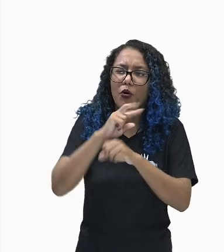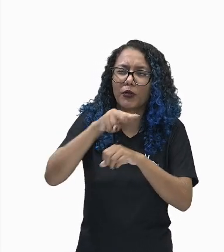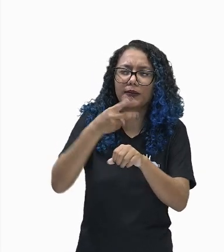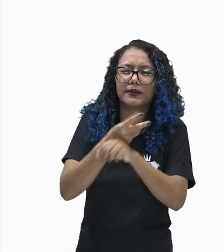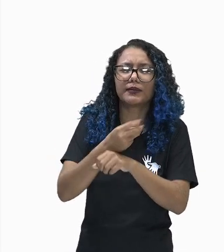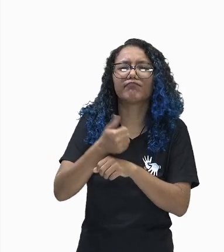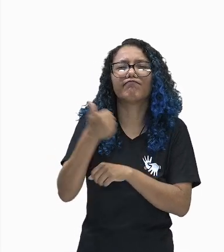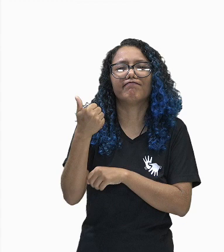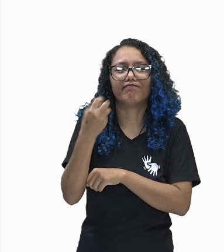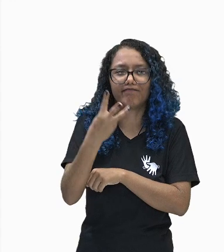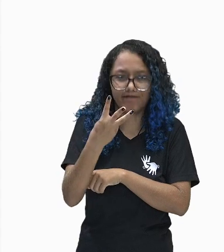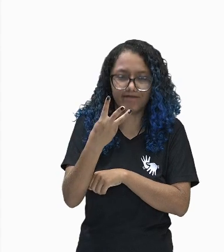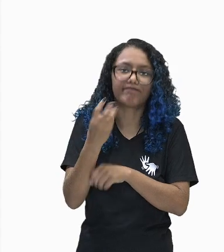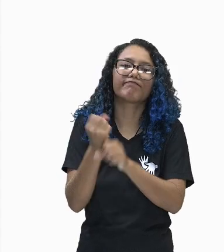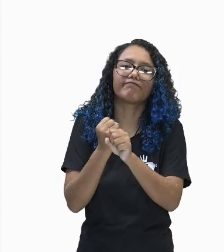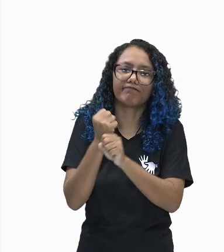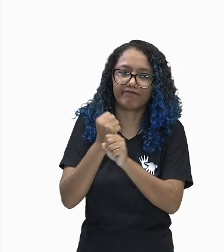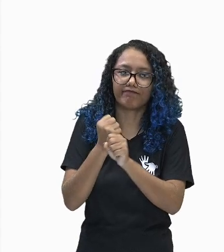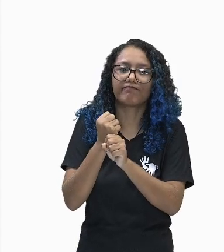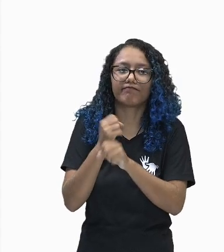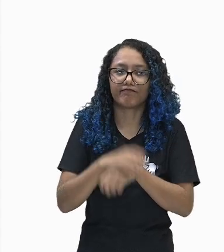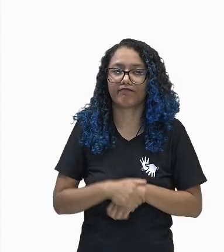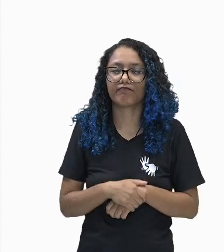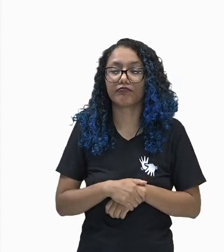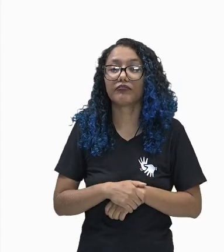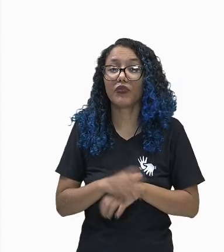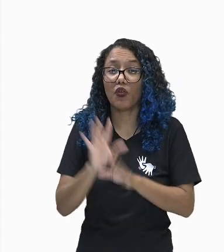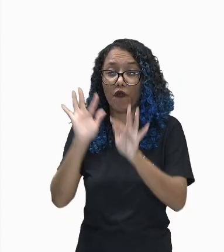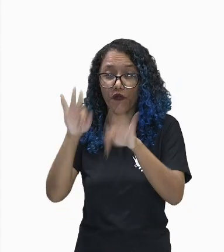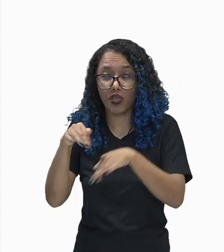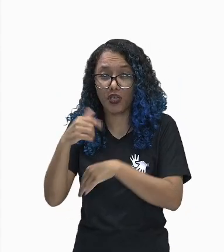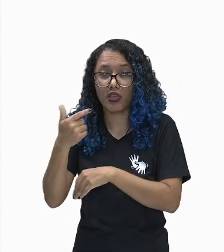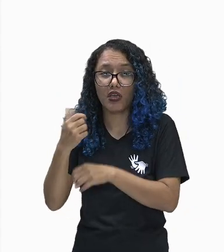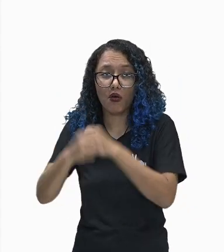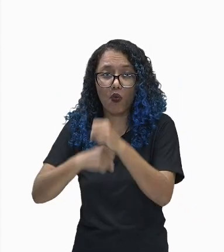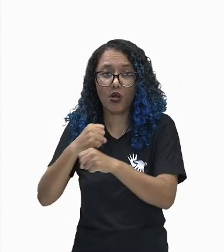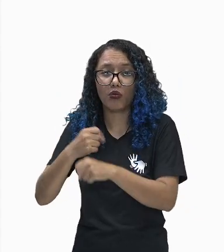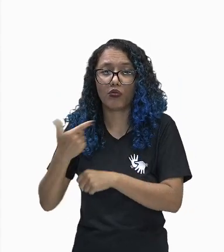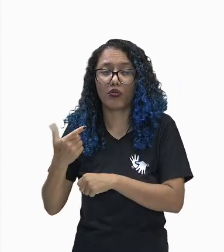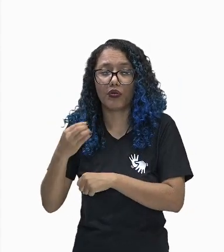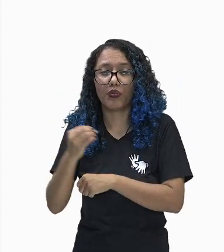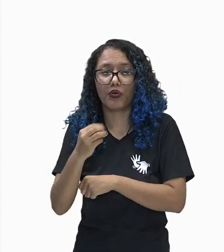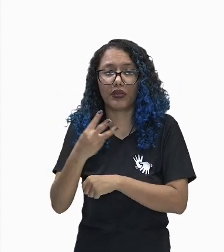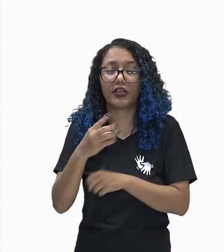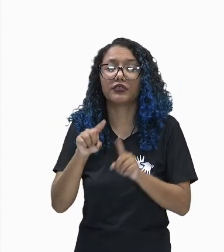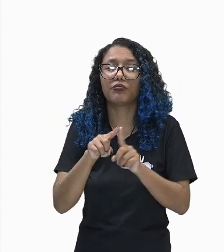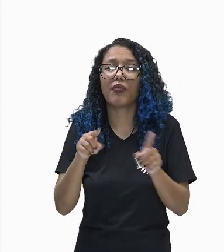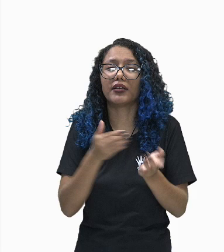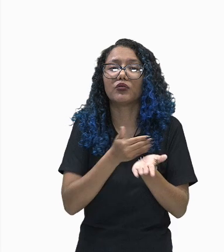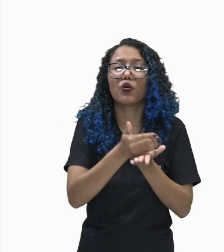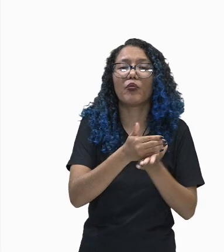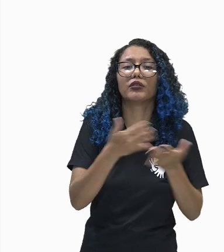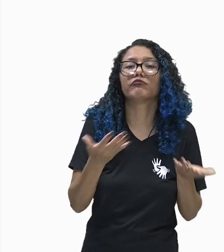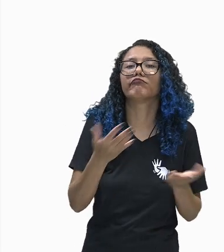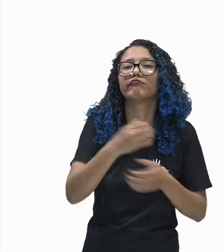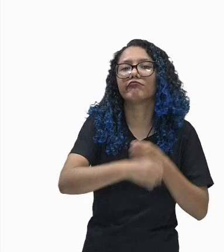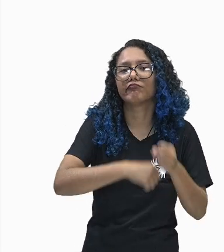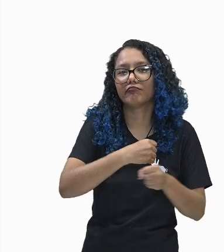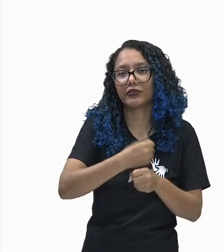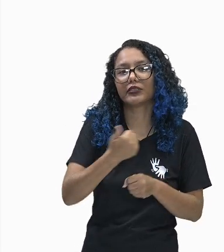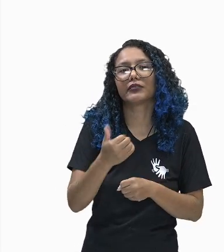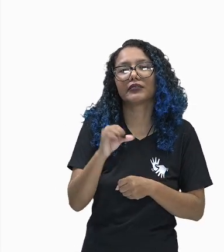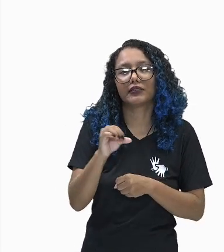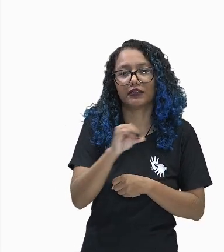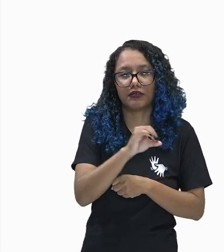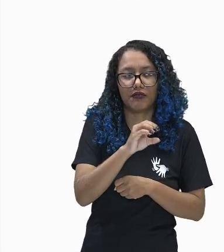né? Isso ele concluiu em 2003, mas foi iniciado lá em 1990. Olha quanto tempo